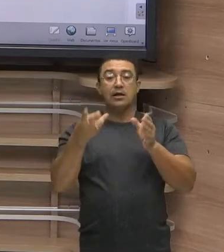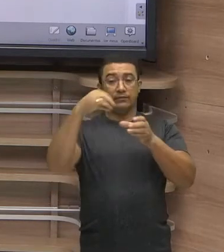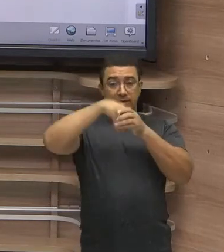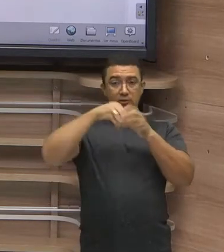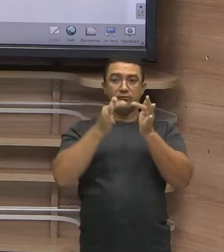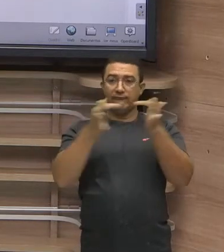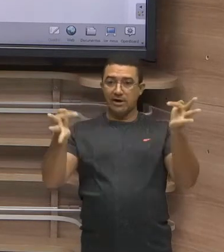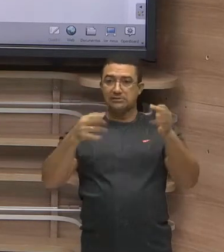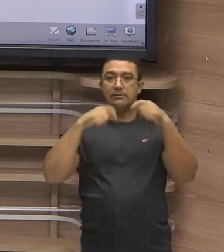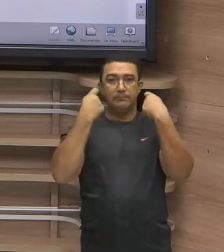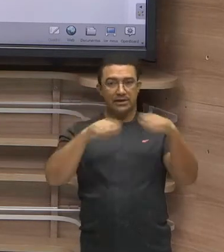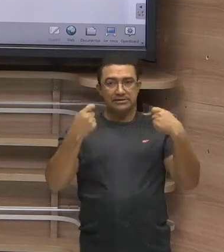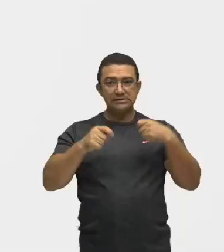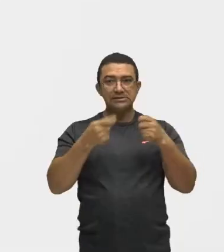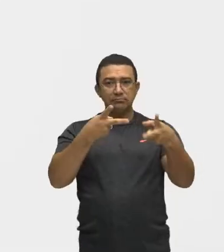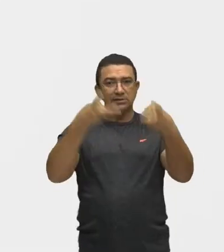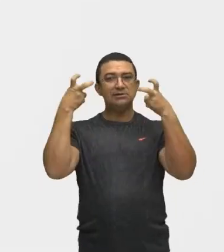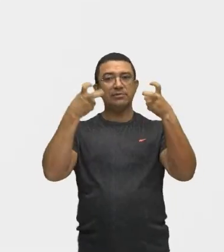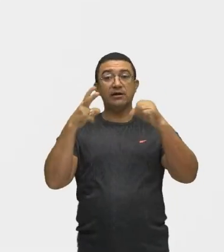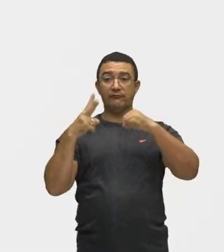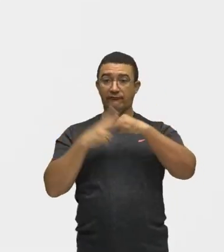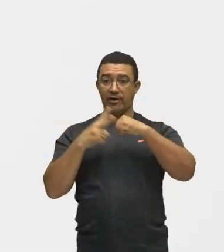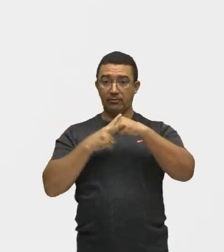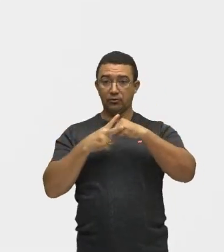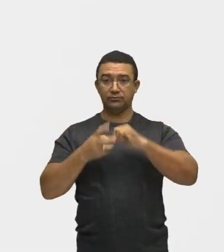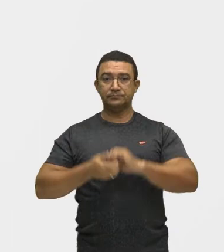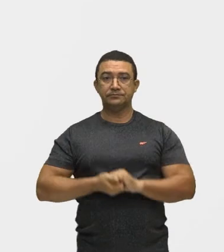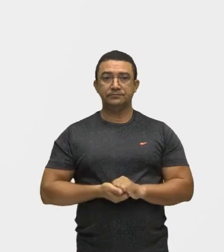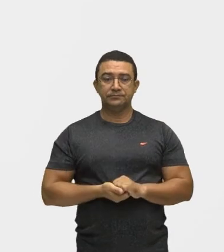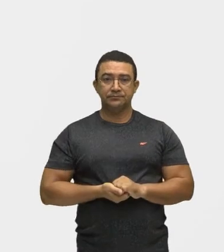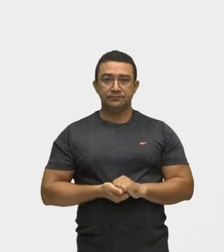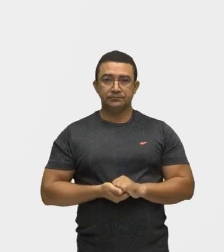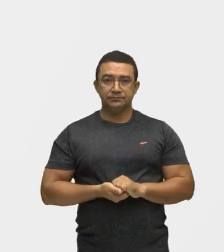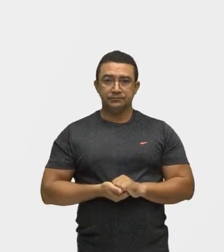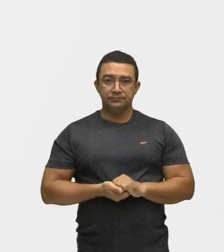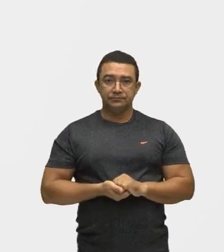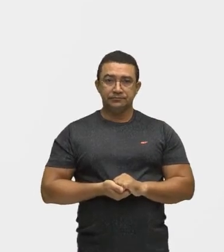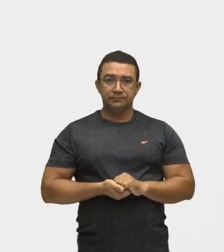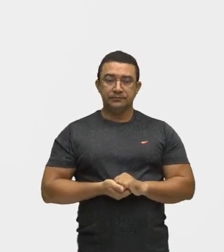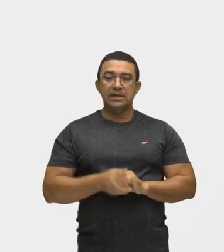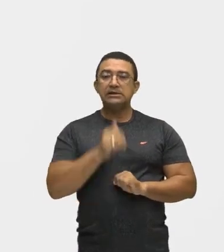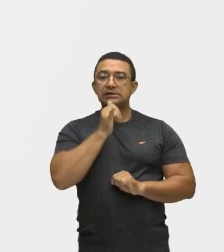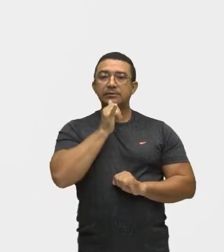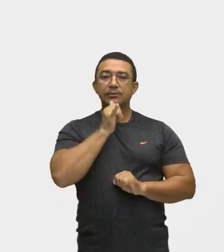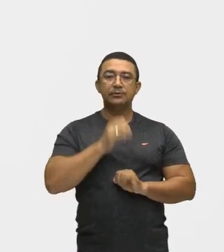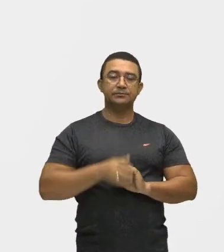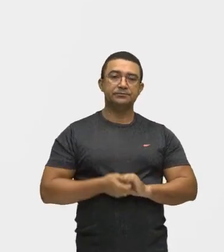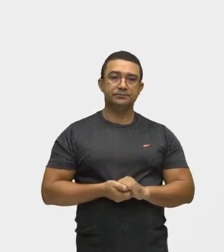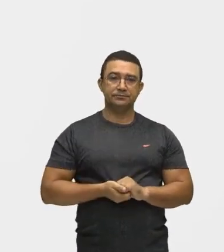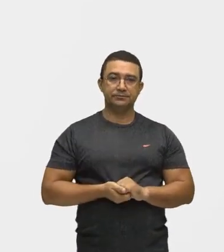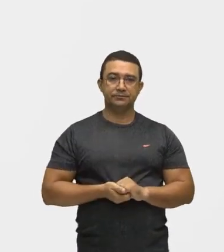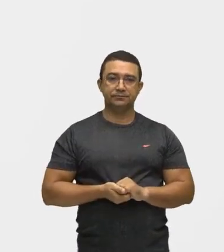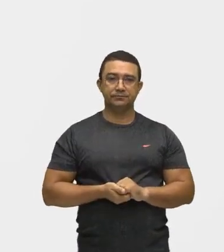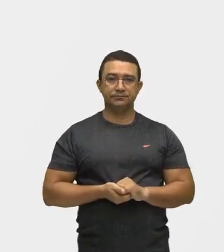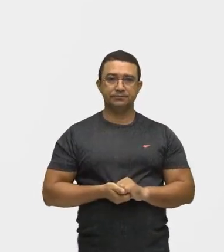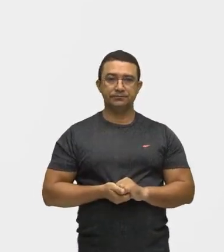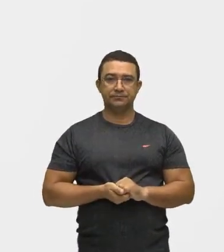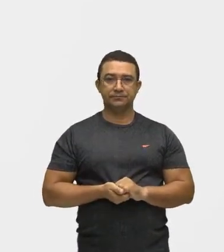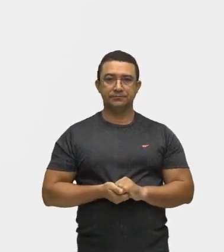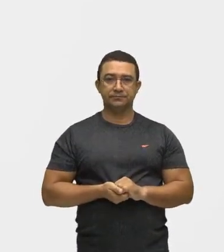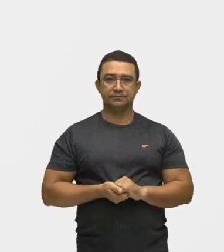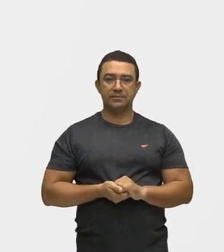oração, ok? Muito bem. Vamos prosseguindo? Vamos lá. Então, temos aqui este exemplo. Vamos para outro exemplo? Olha só